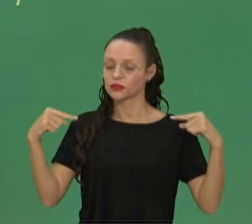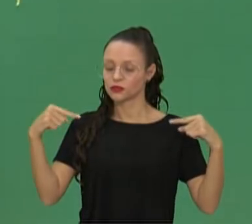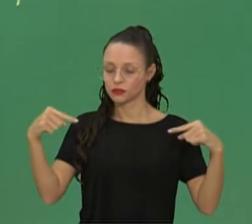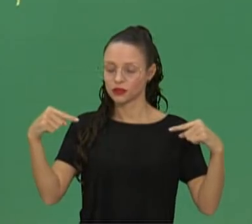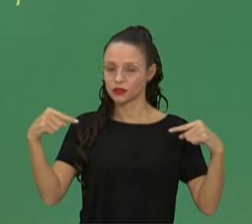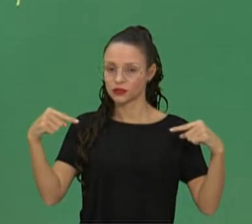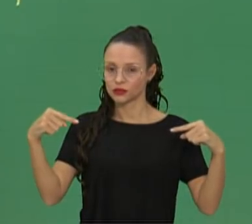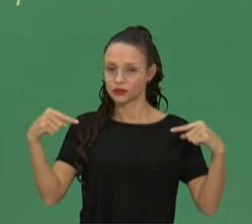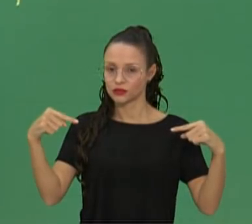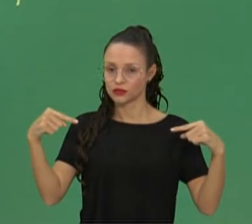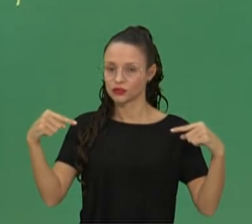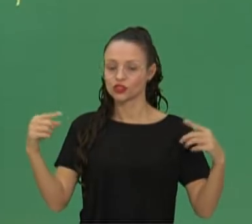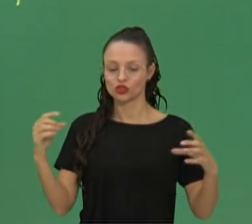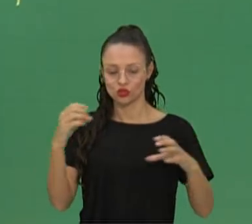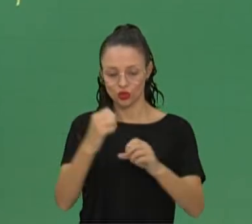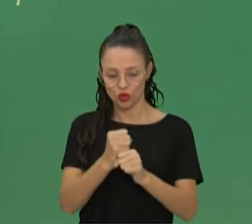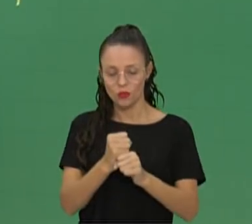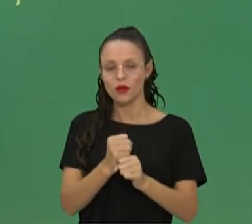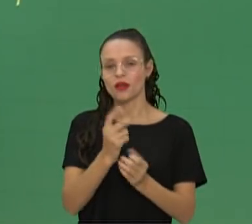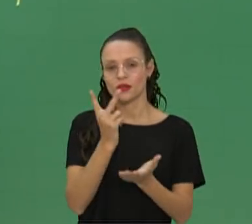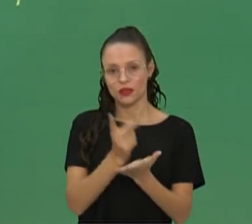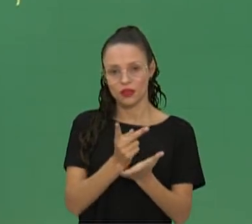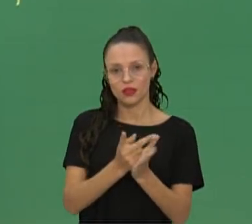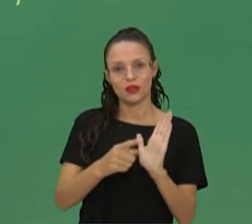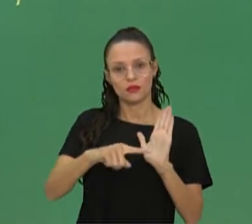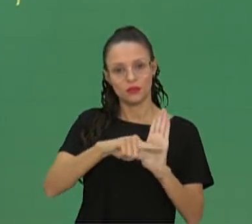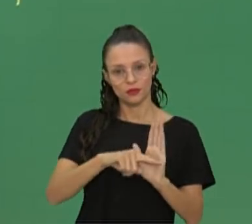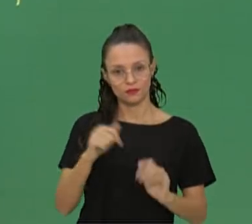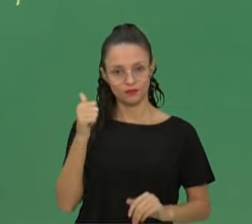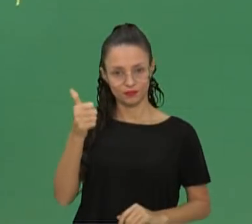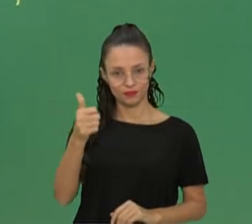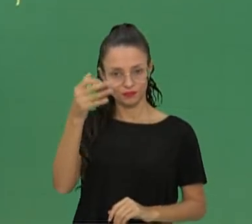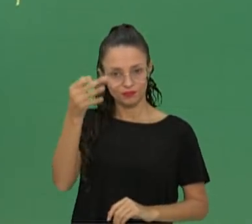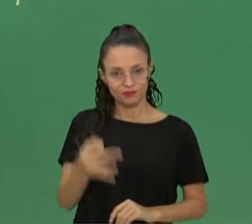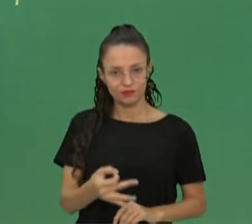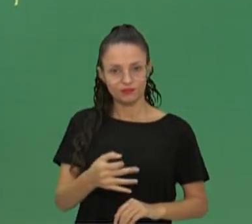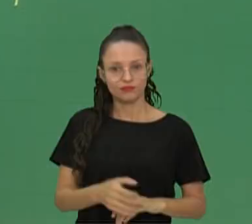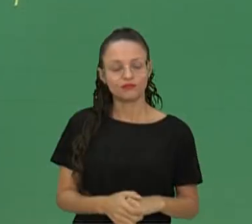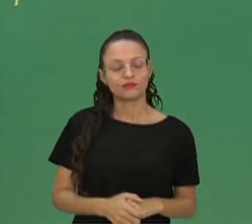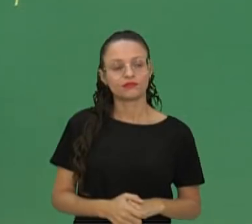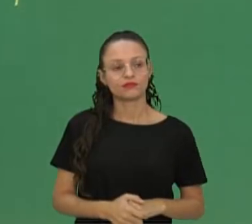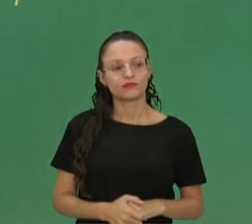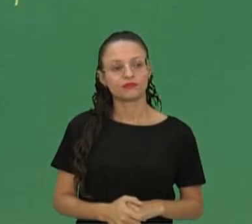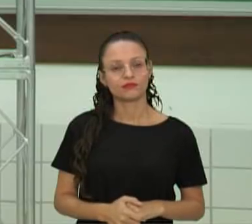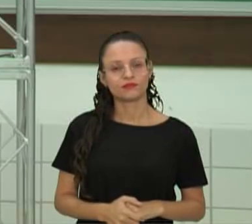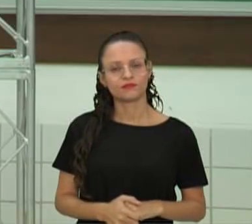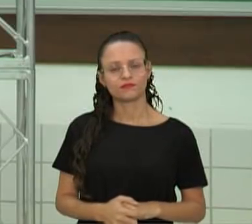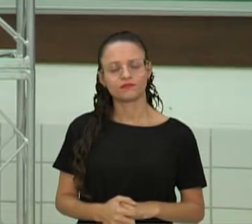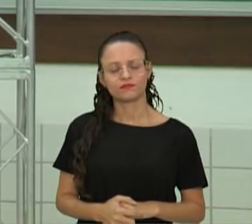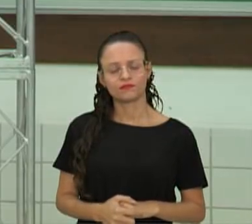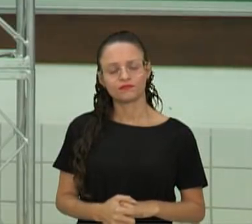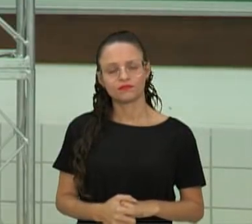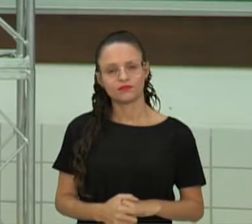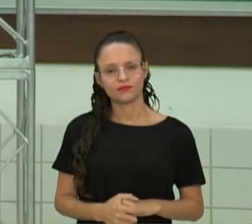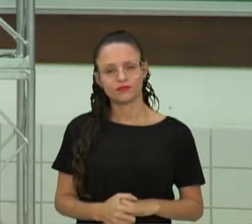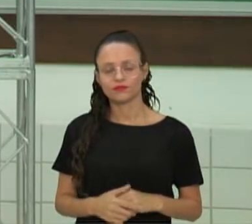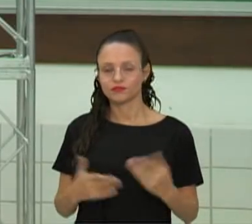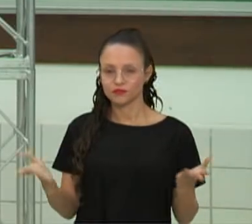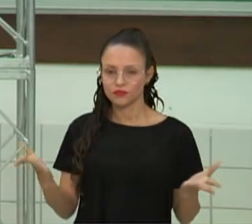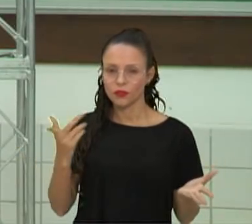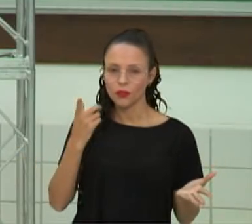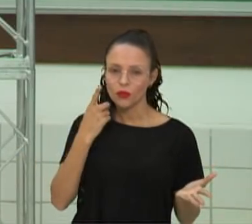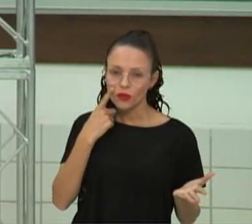soma e repete o sinal. Então, continua menos 13x ao cubo. Certo? Aonde que eu quero chegar com isso?